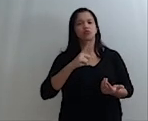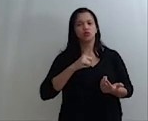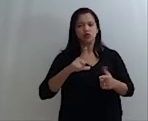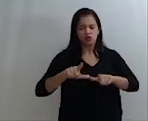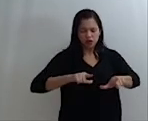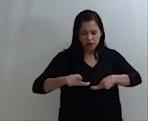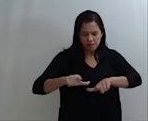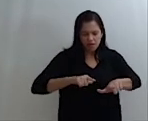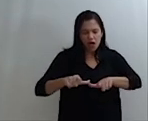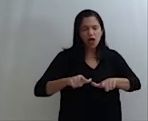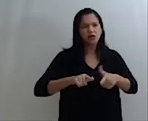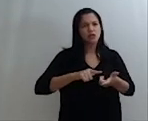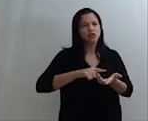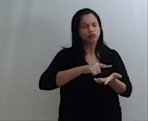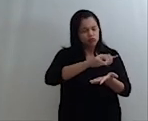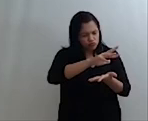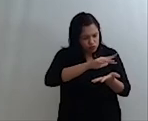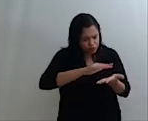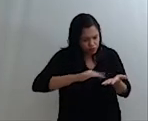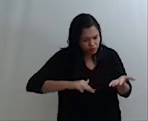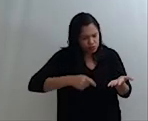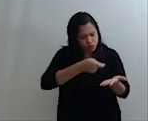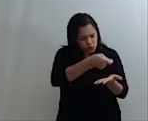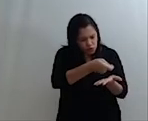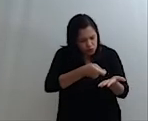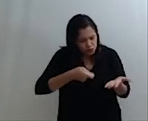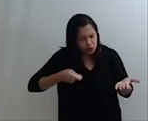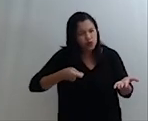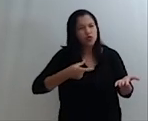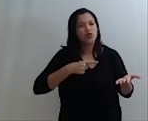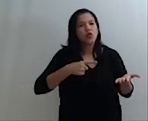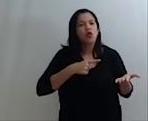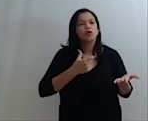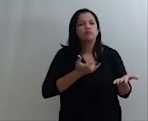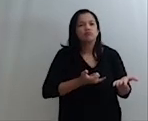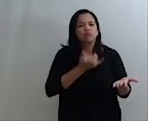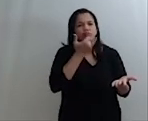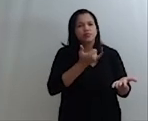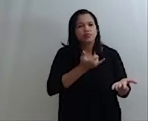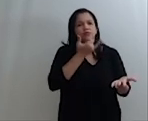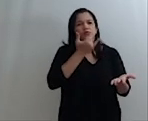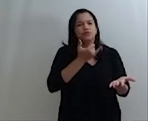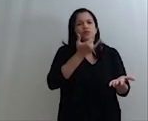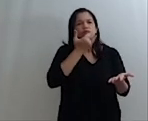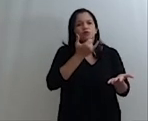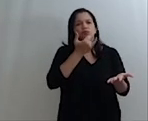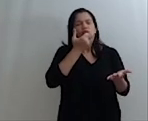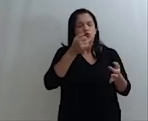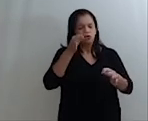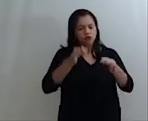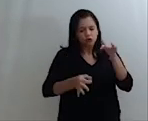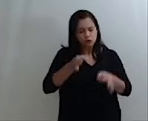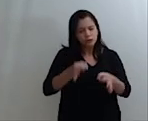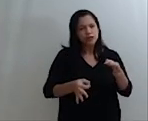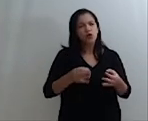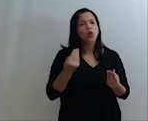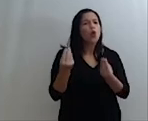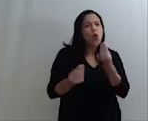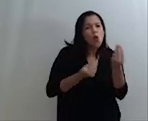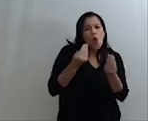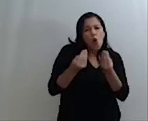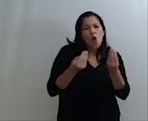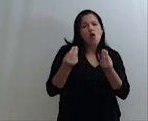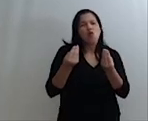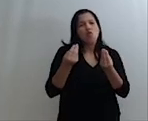debruçarmos exclusivamente paraa questão do erro judiciário né porque ele acontece e o que podemos fazer para minimizar a